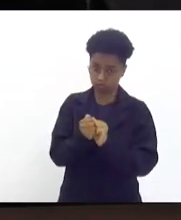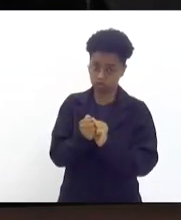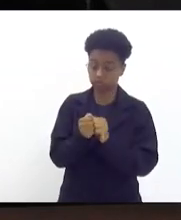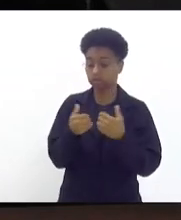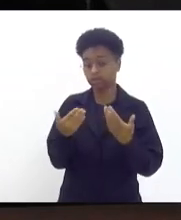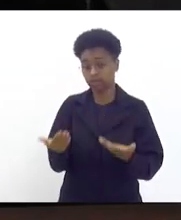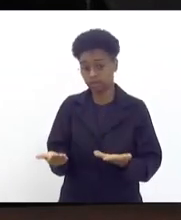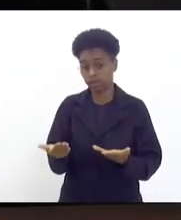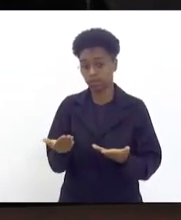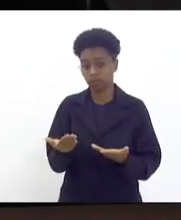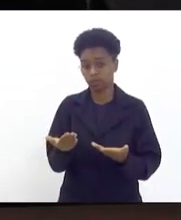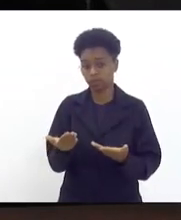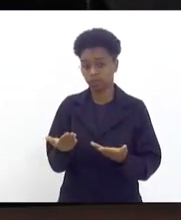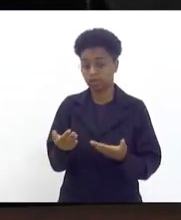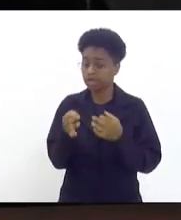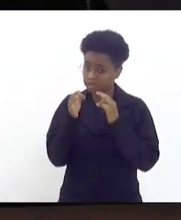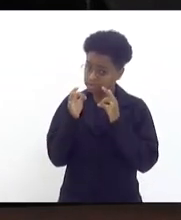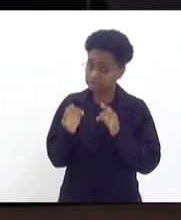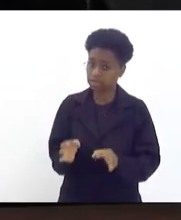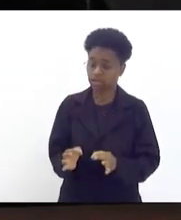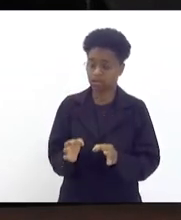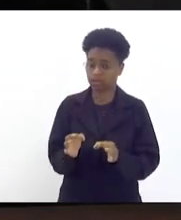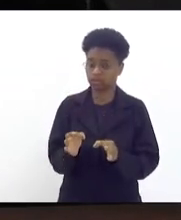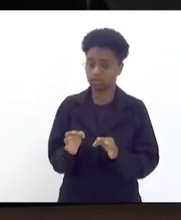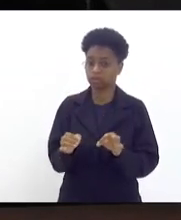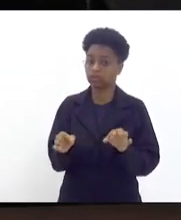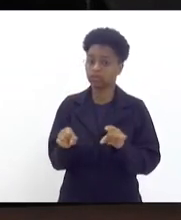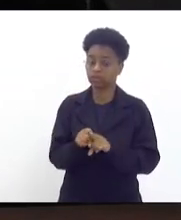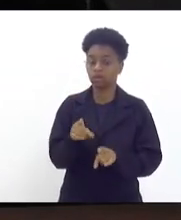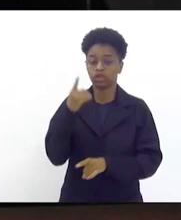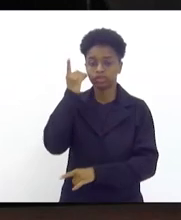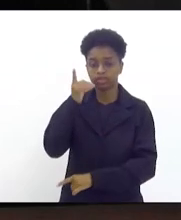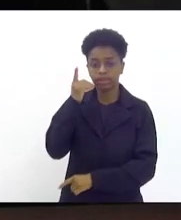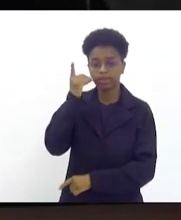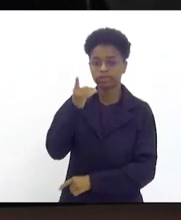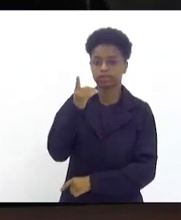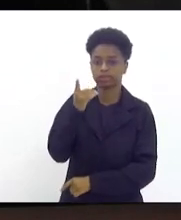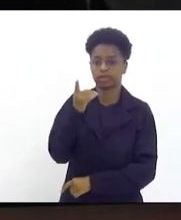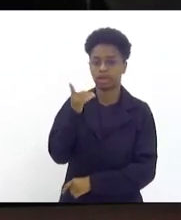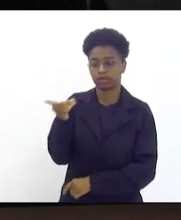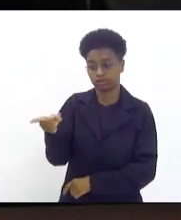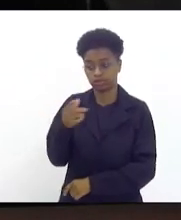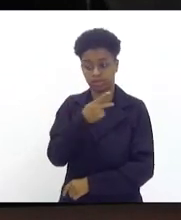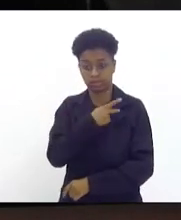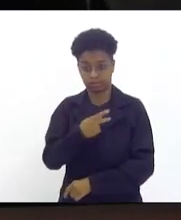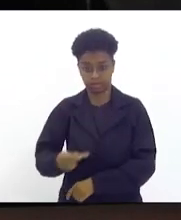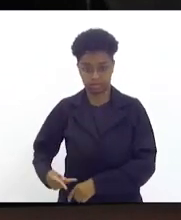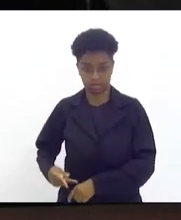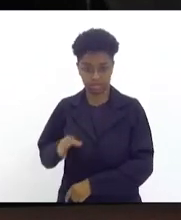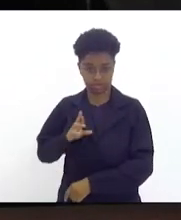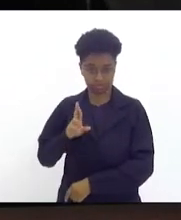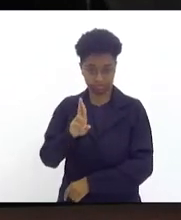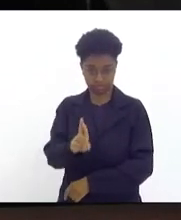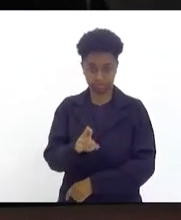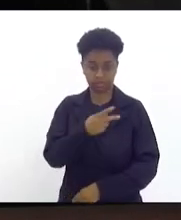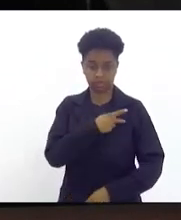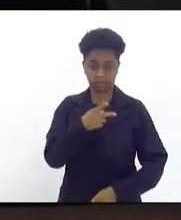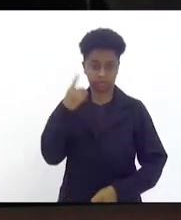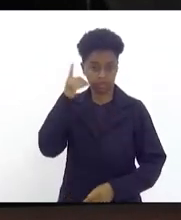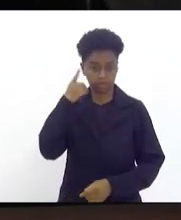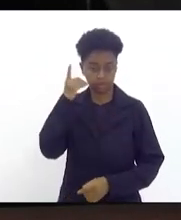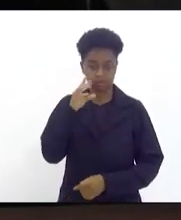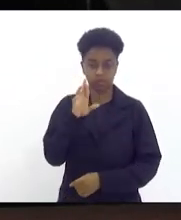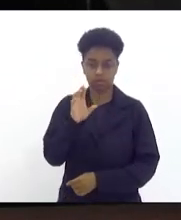então é justo e legítimo né que os deputados na figura do presidente da casa Deputado Rodrigo